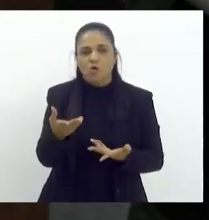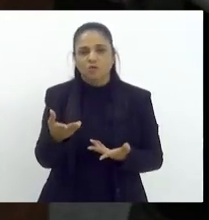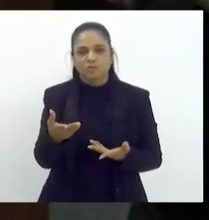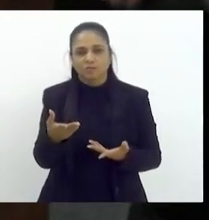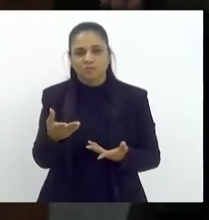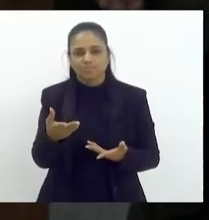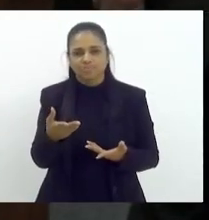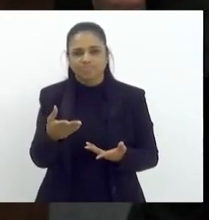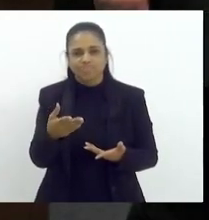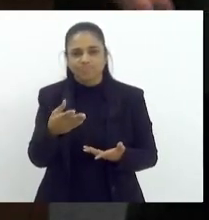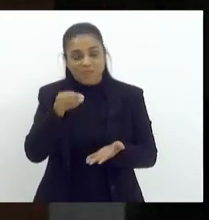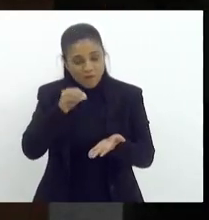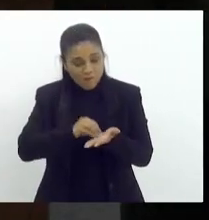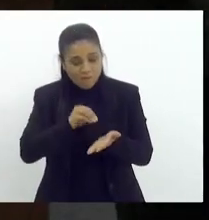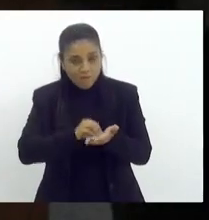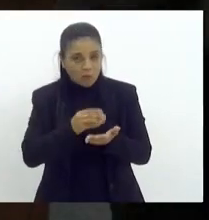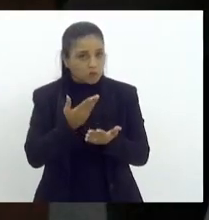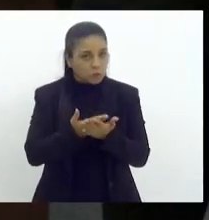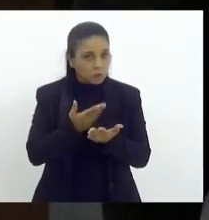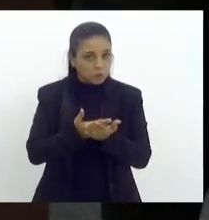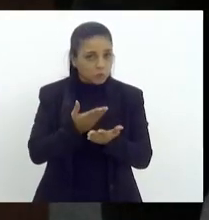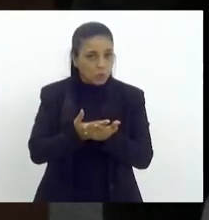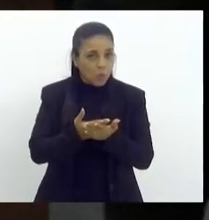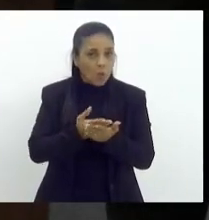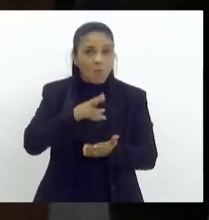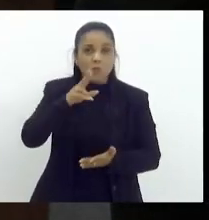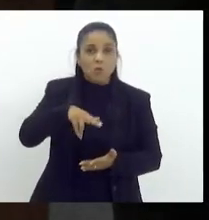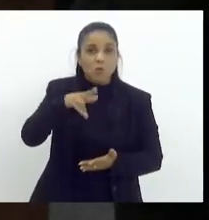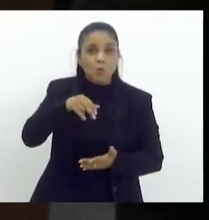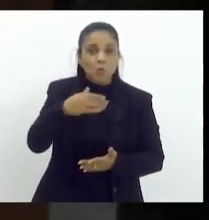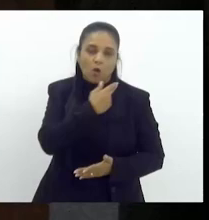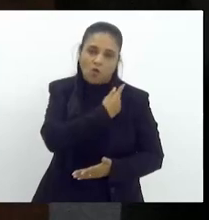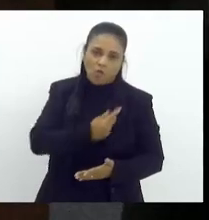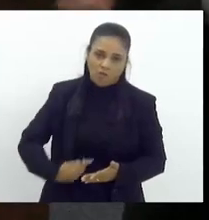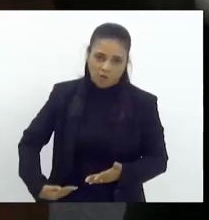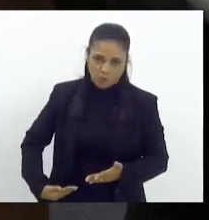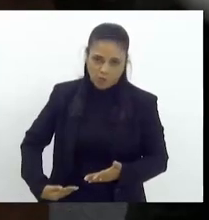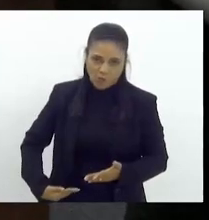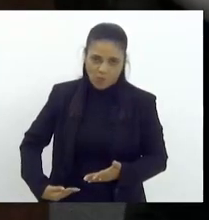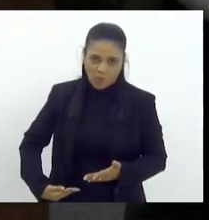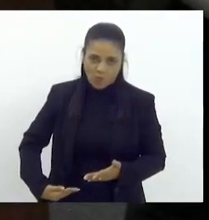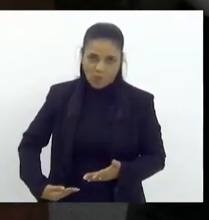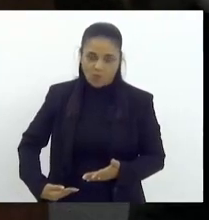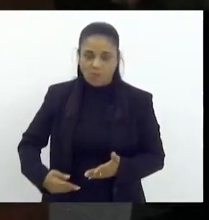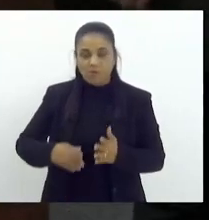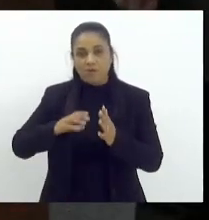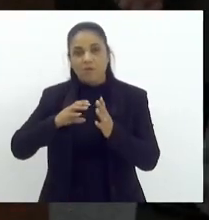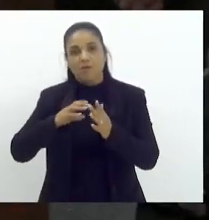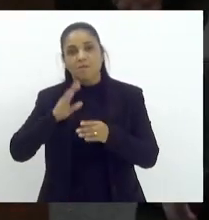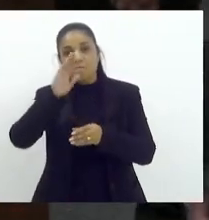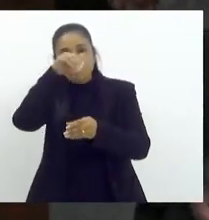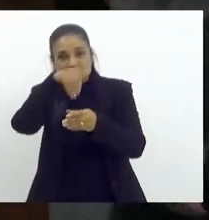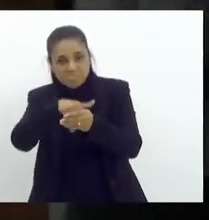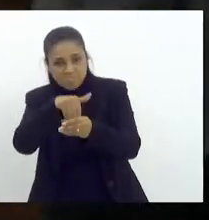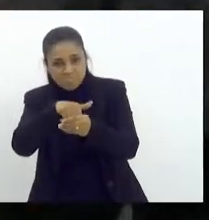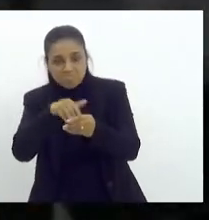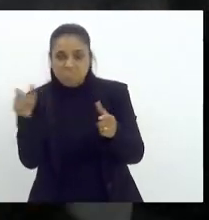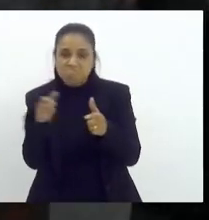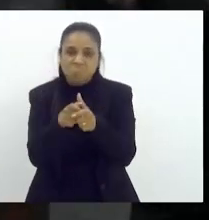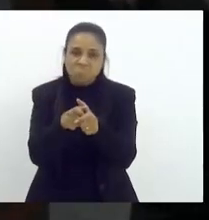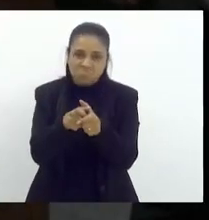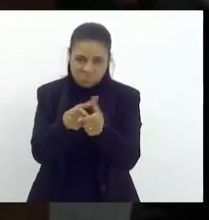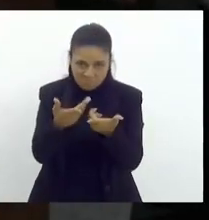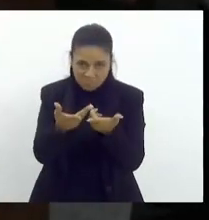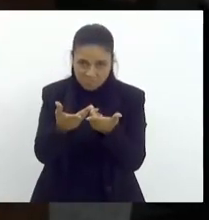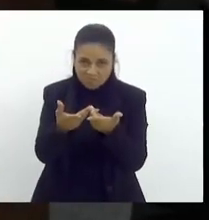não é só falta de estudo não Presidente é porque nunca governar nunca vão governar porque foram rejeitados na urna Presidente